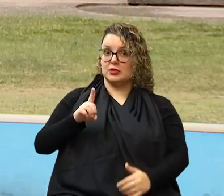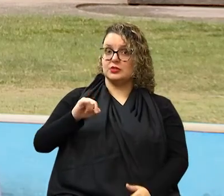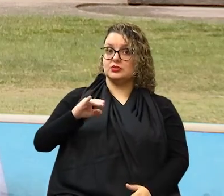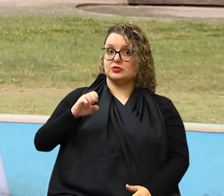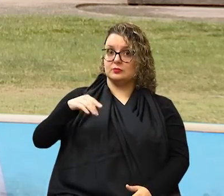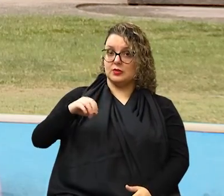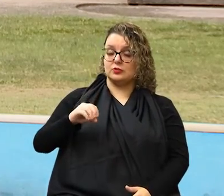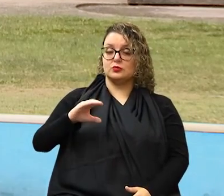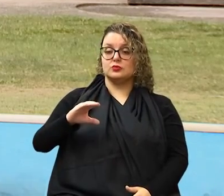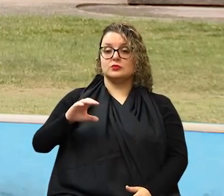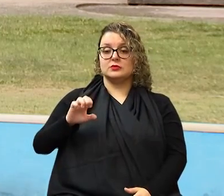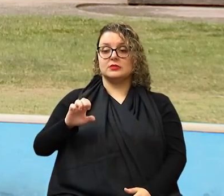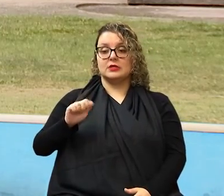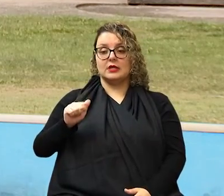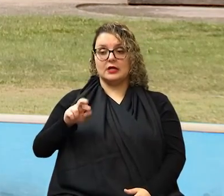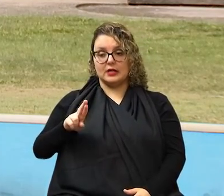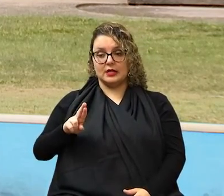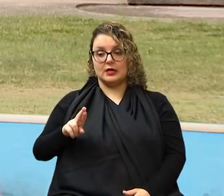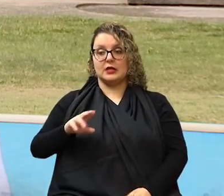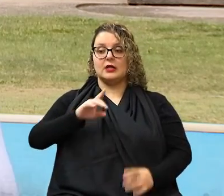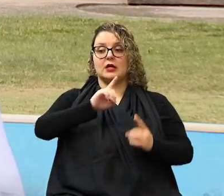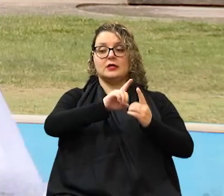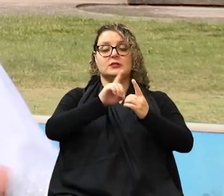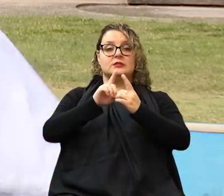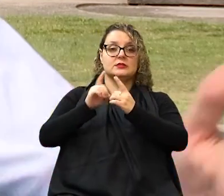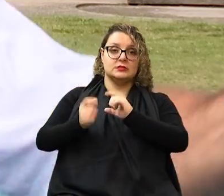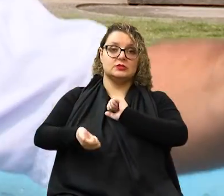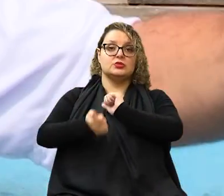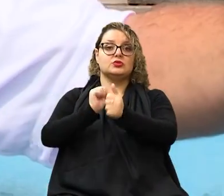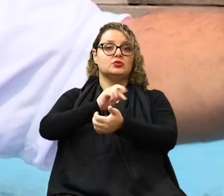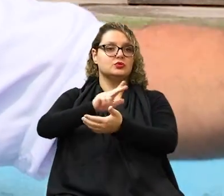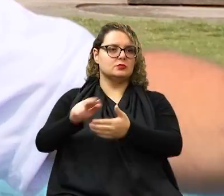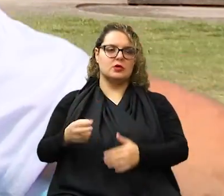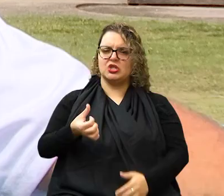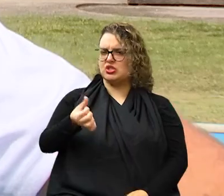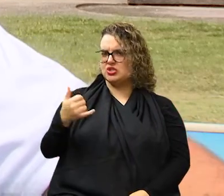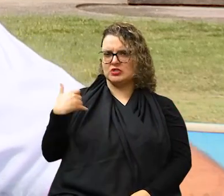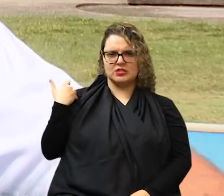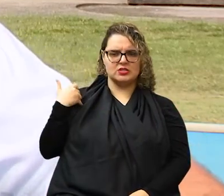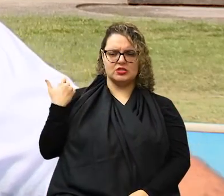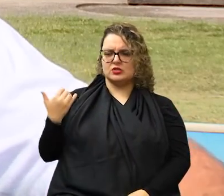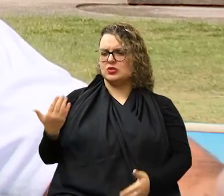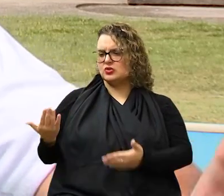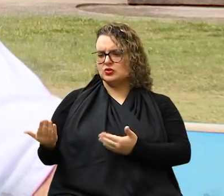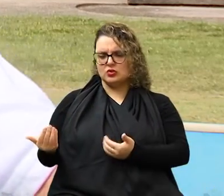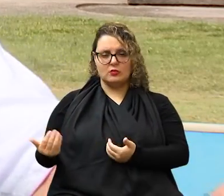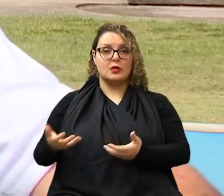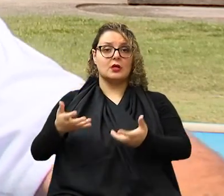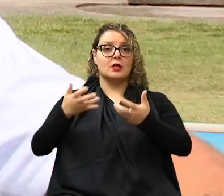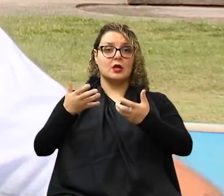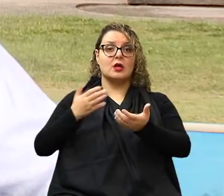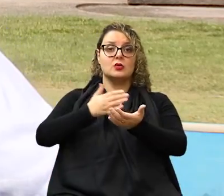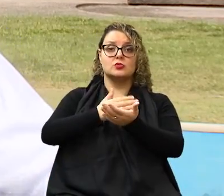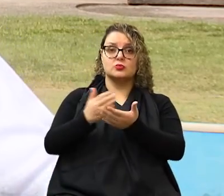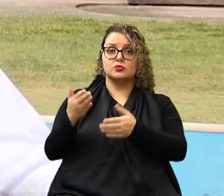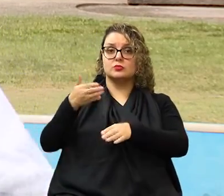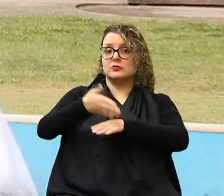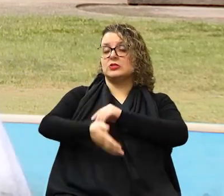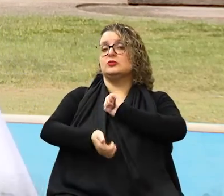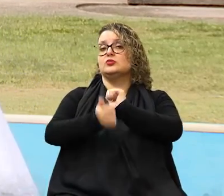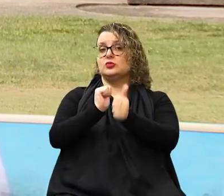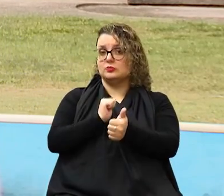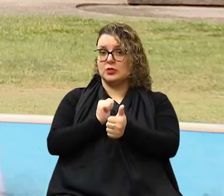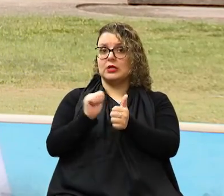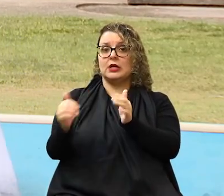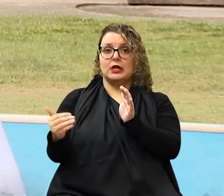no CEAR de Campinas. Atende atletas desde 6 anos de idade, jovens que querem iniciar